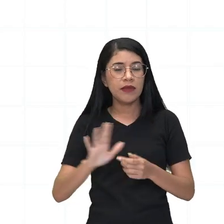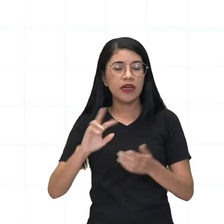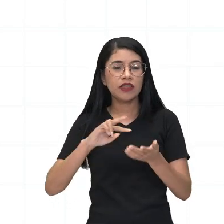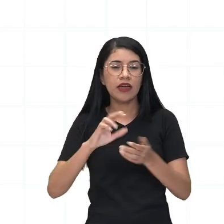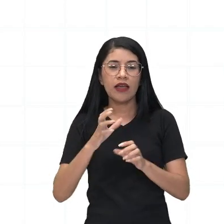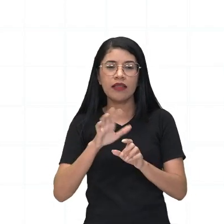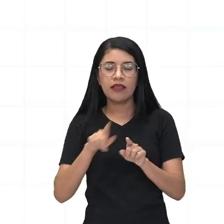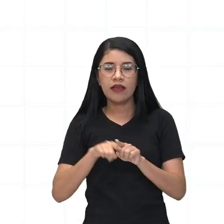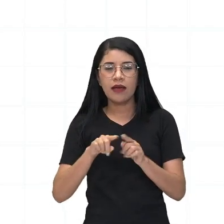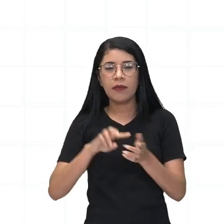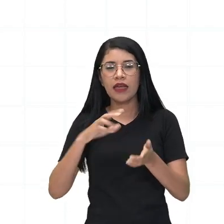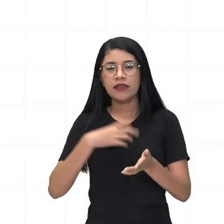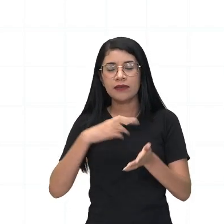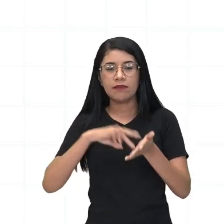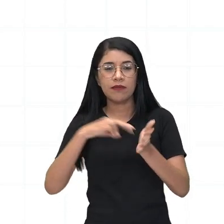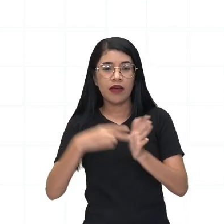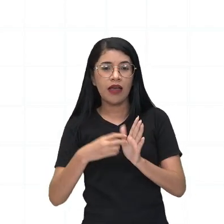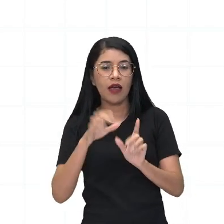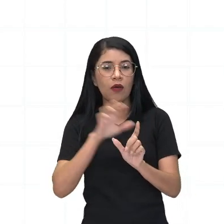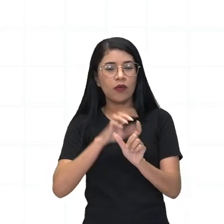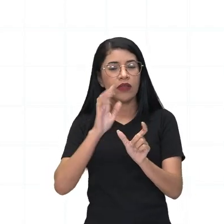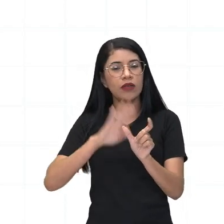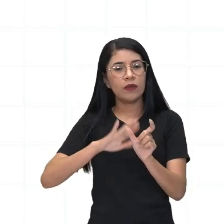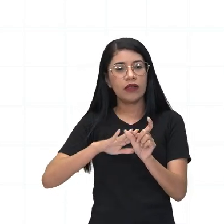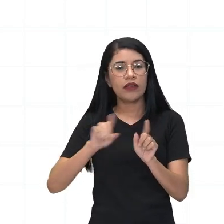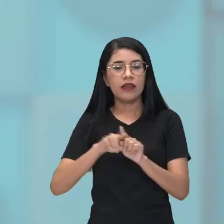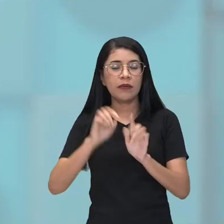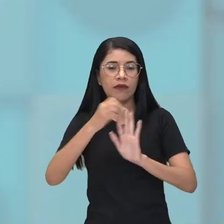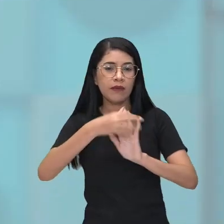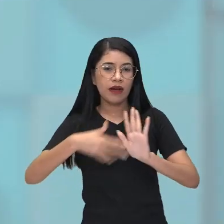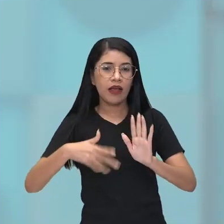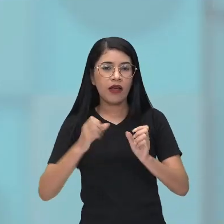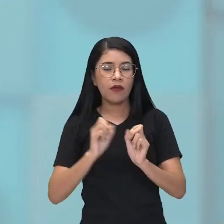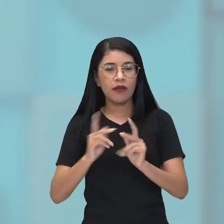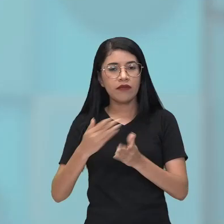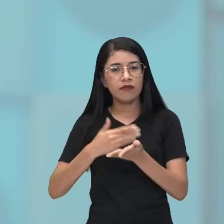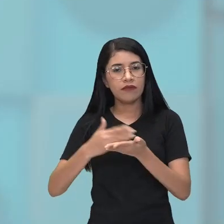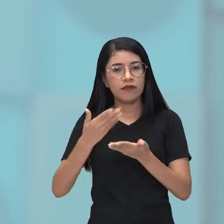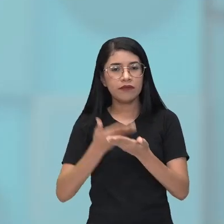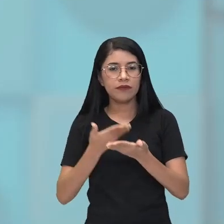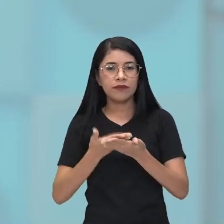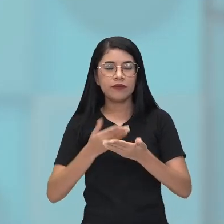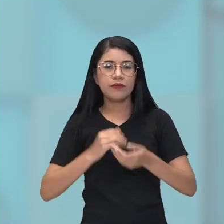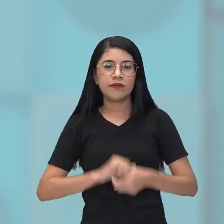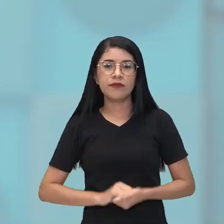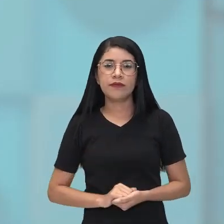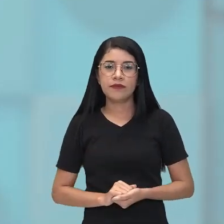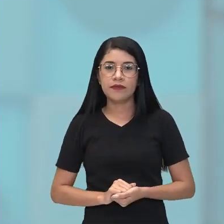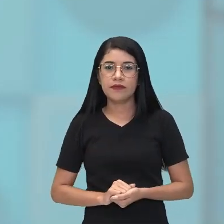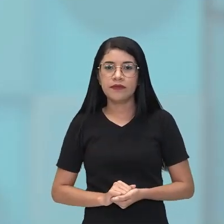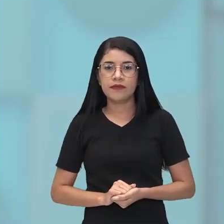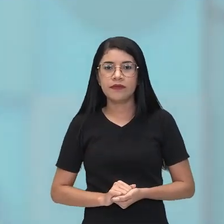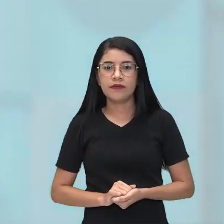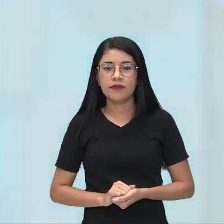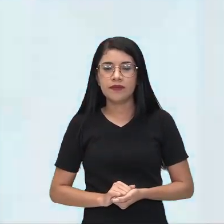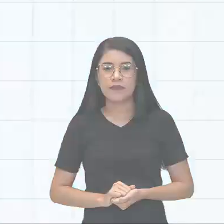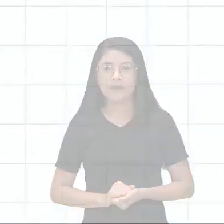fim, figuras de linguagem, ok? Então, vamos começar mais uma aula do nosso